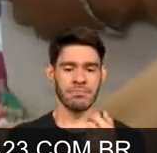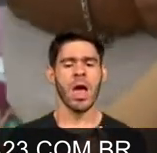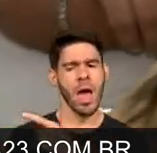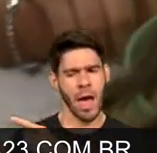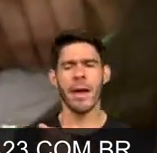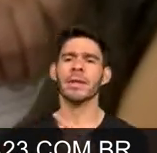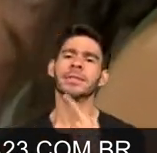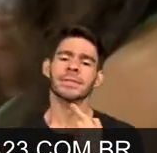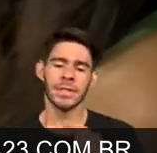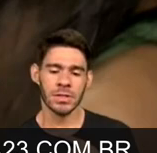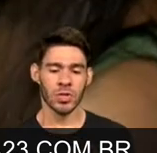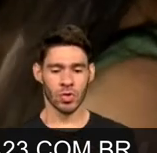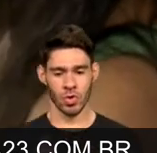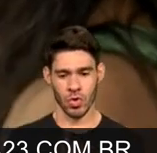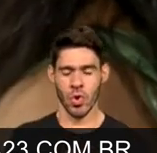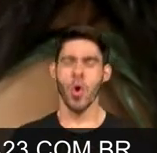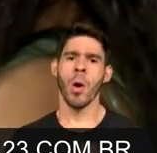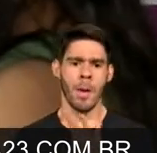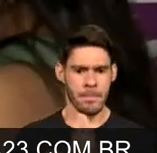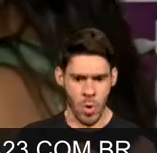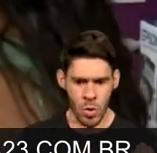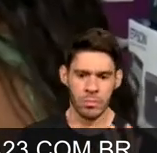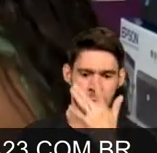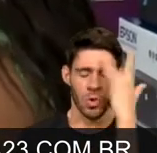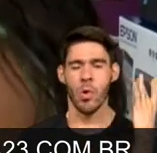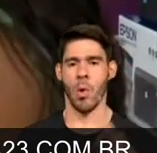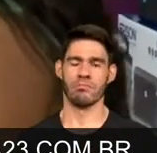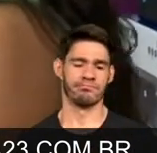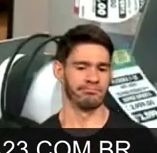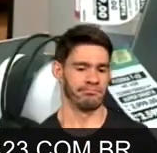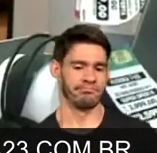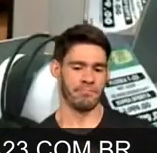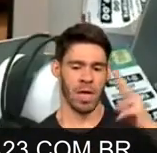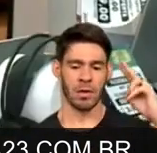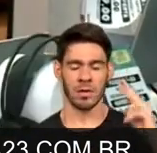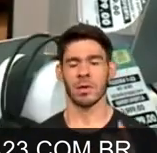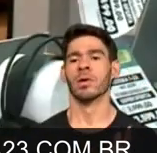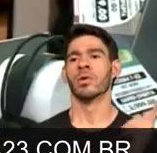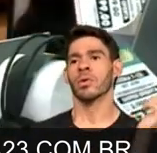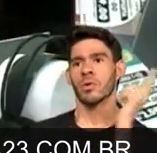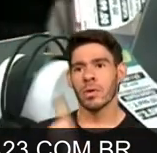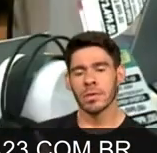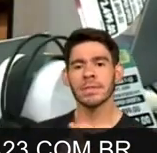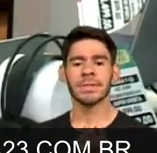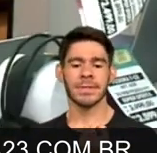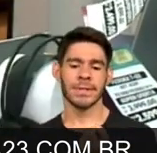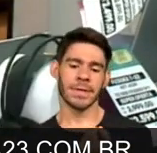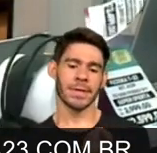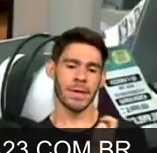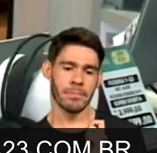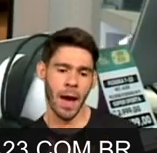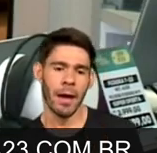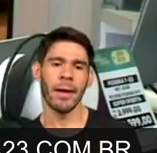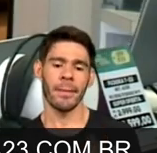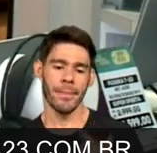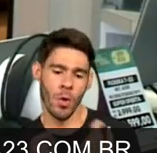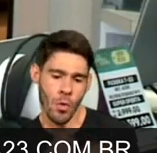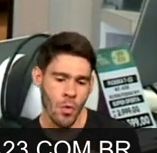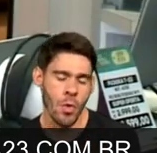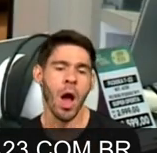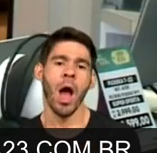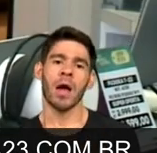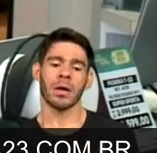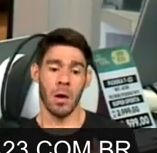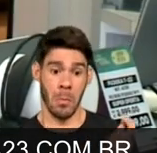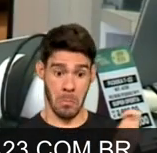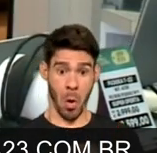ele esperava, numa loja com muito movimento, para ganhar uma boa comissão. Eu consegui quitar meu carro, a gente consegue ter um crédito